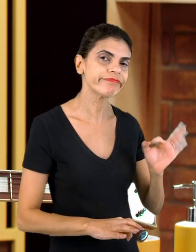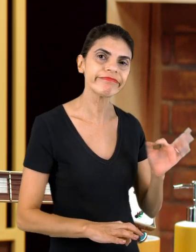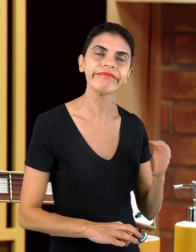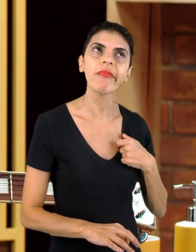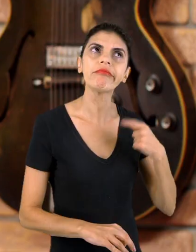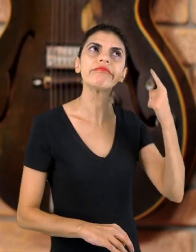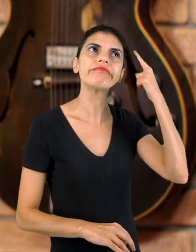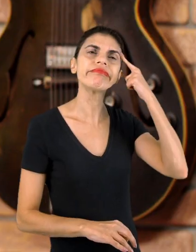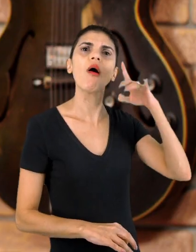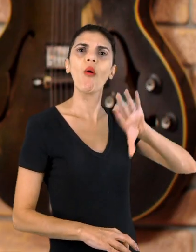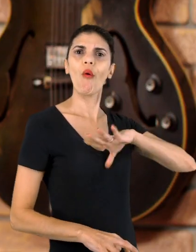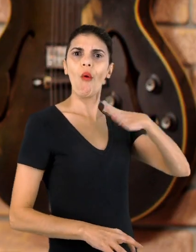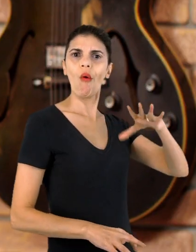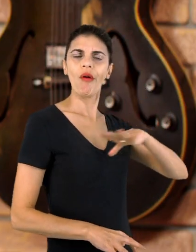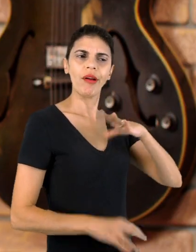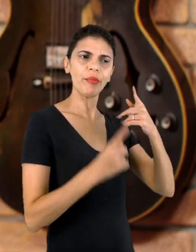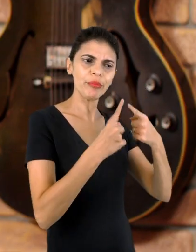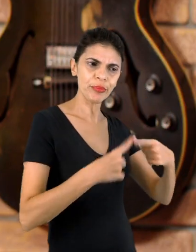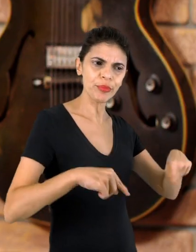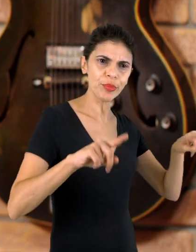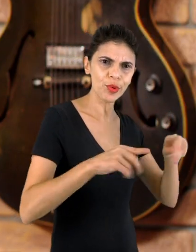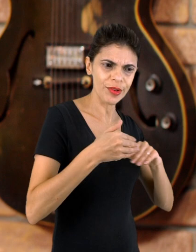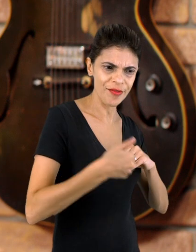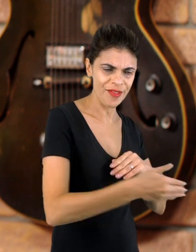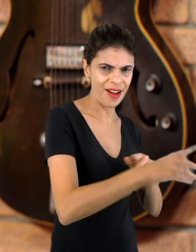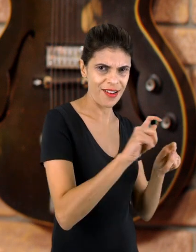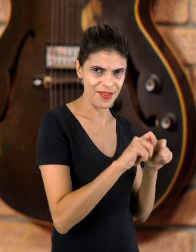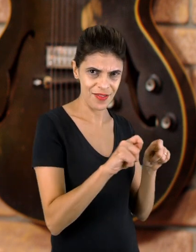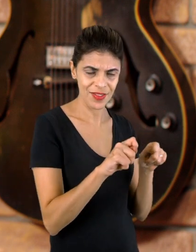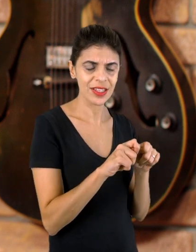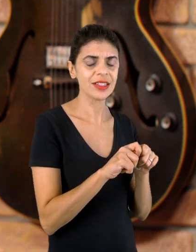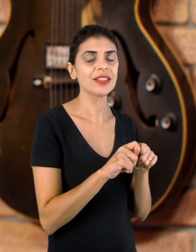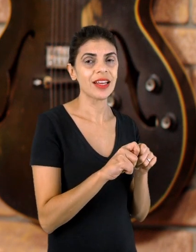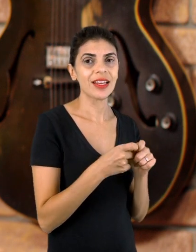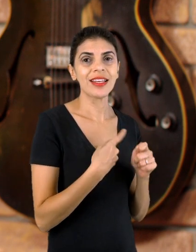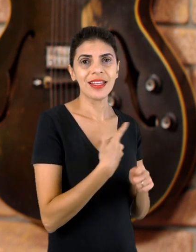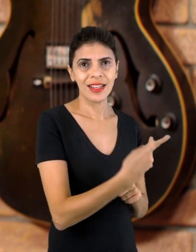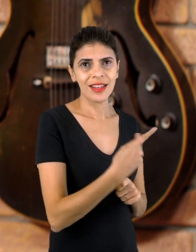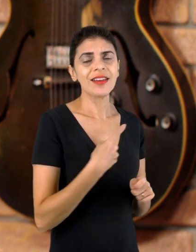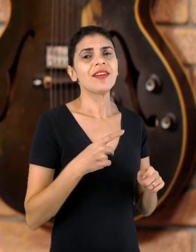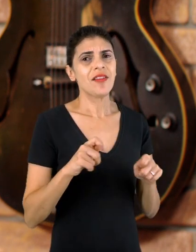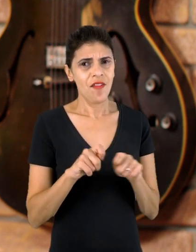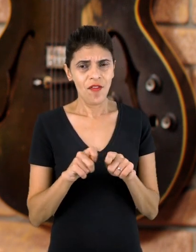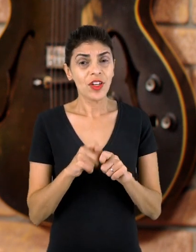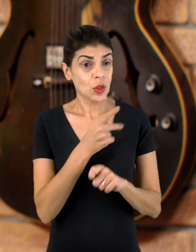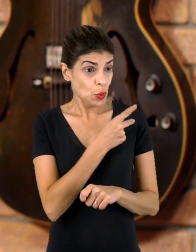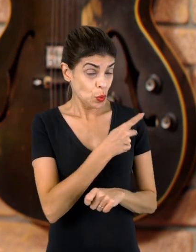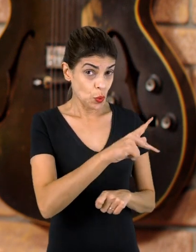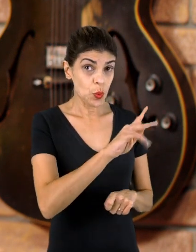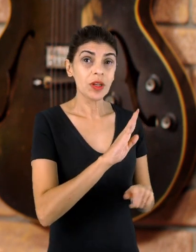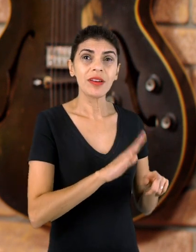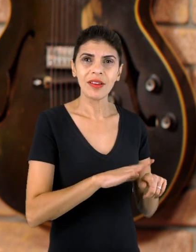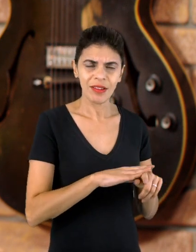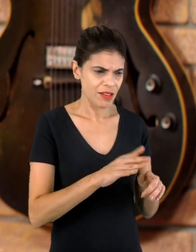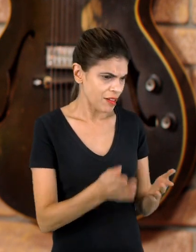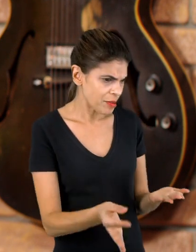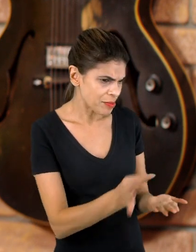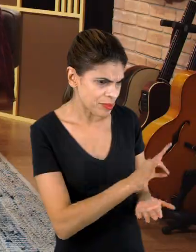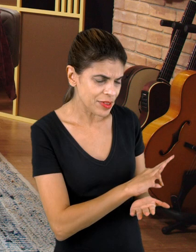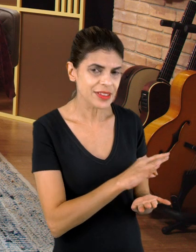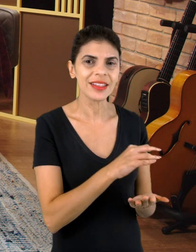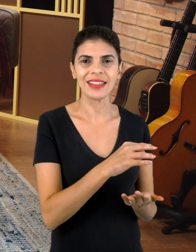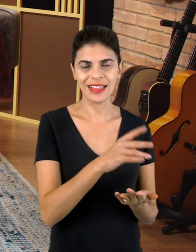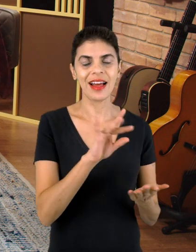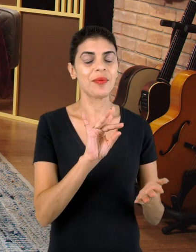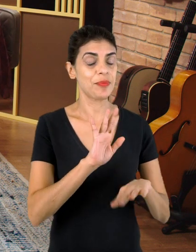compor. Total. É. E eu fiquei corajosa, porque a música que a gente vai fazer daqui a pouco, a Mas gente tinha vamos fazer esquecido, a né? tua, né? É, ele tinha.